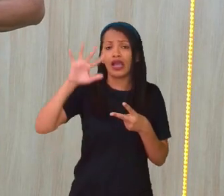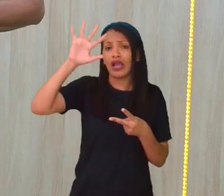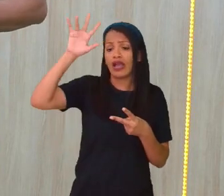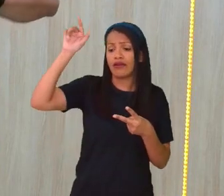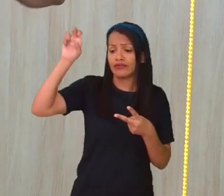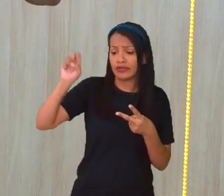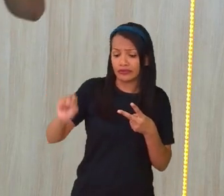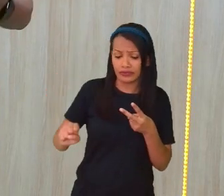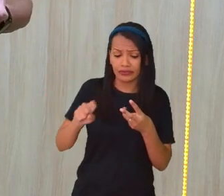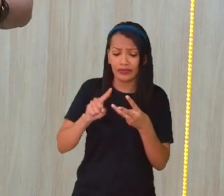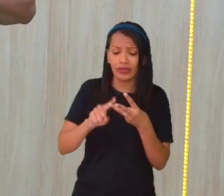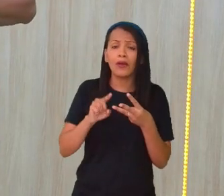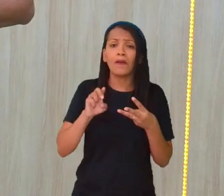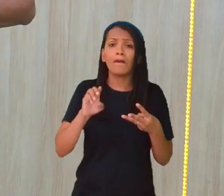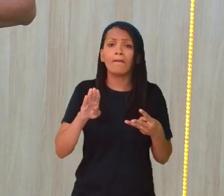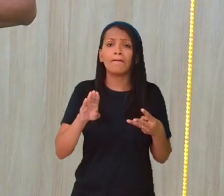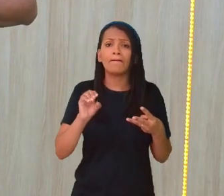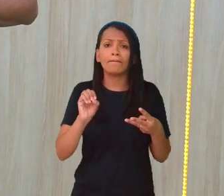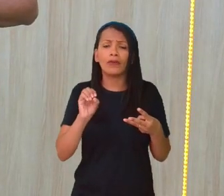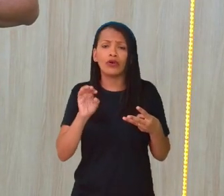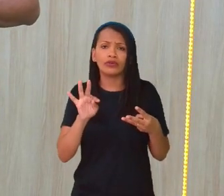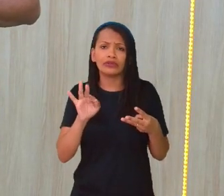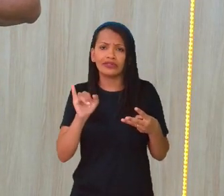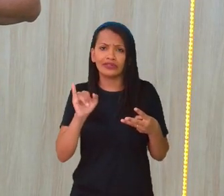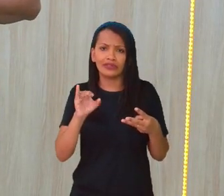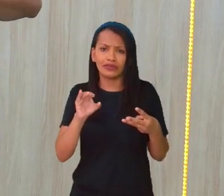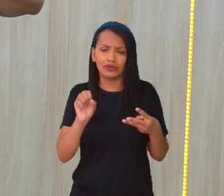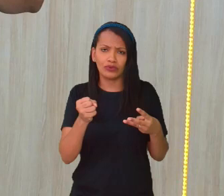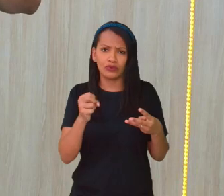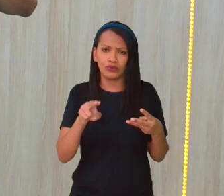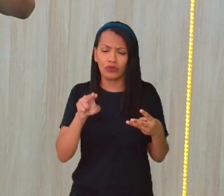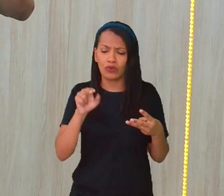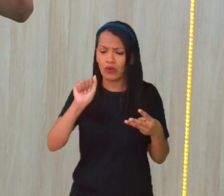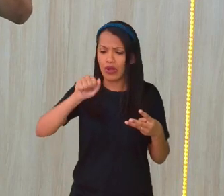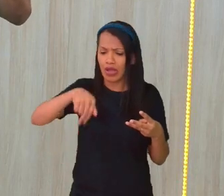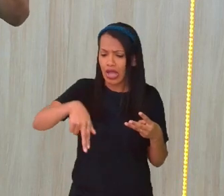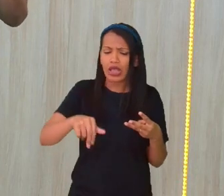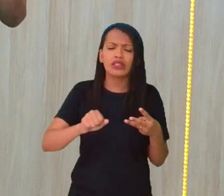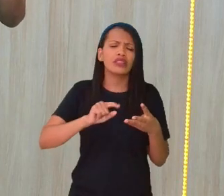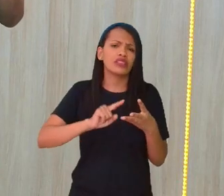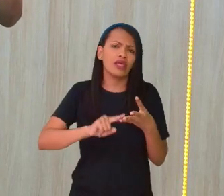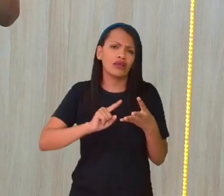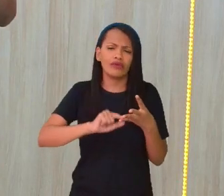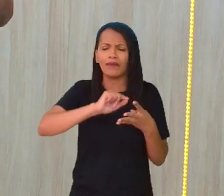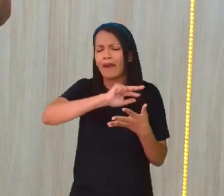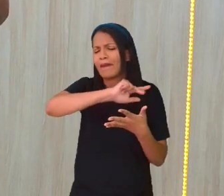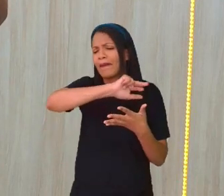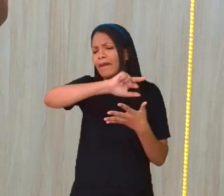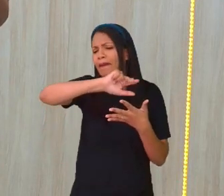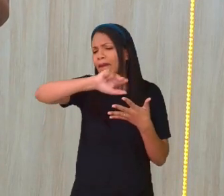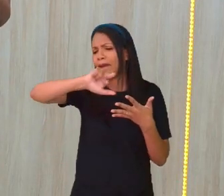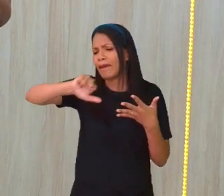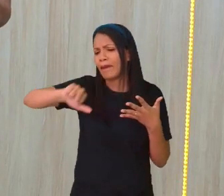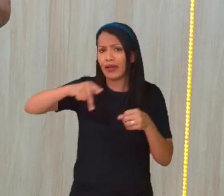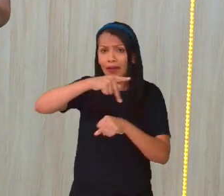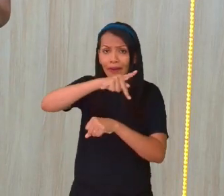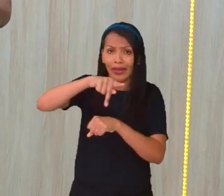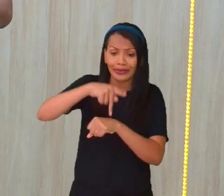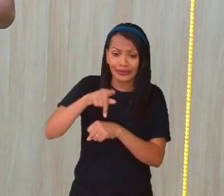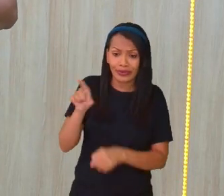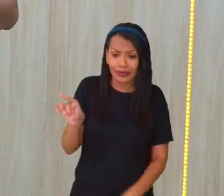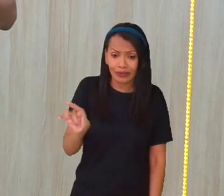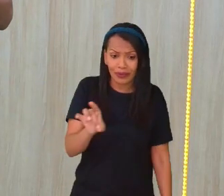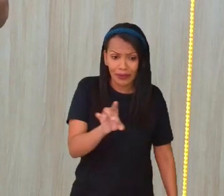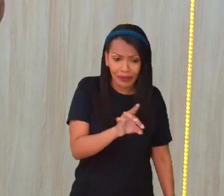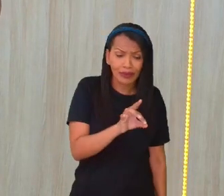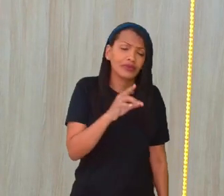Sul, Botsuana. Né? A África ela é repleta de países, cada um com a sua história, cada